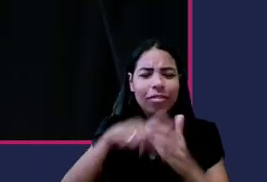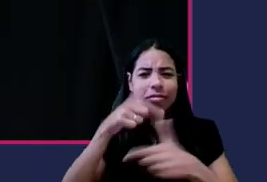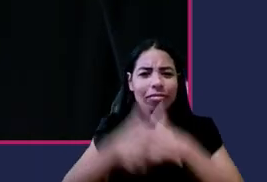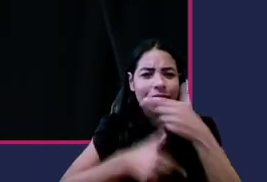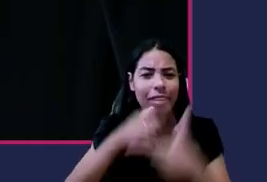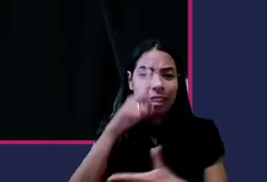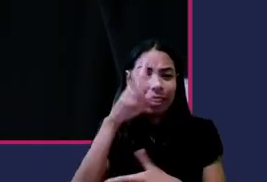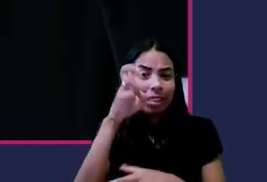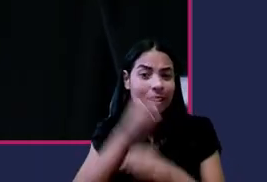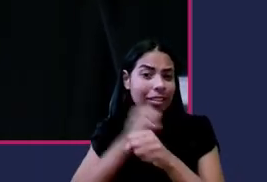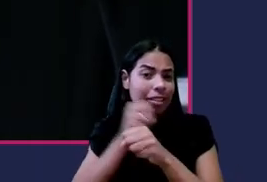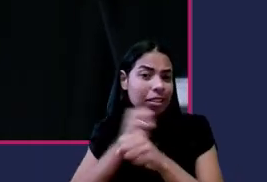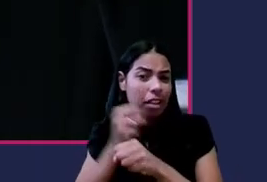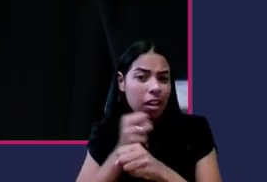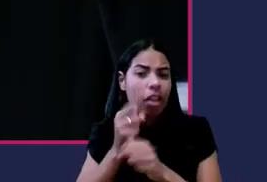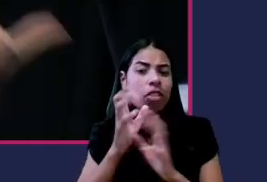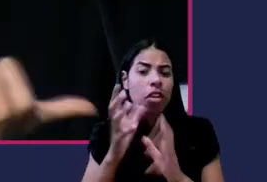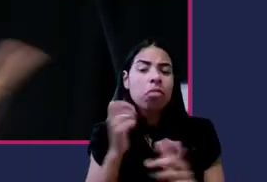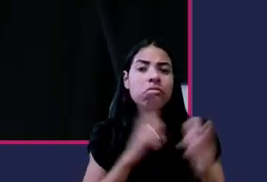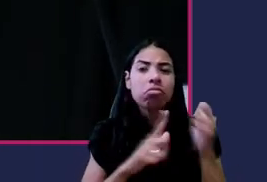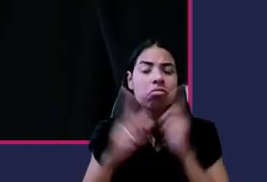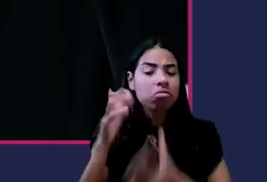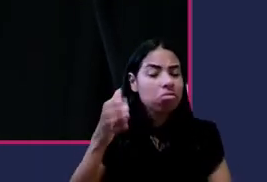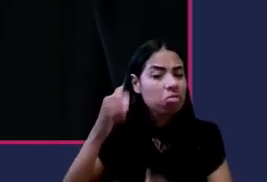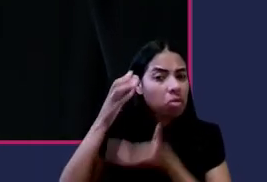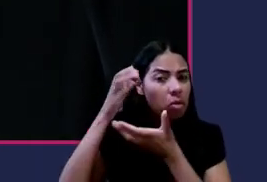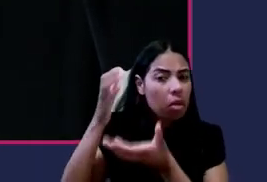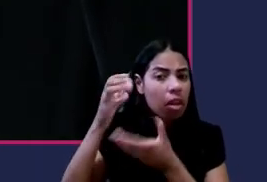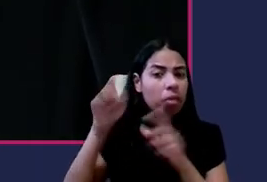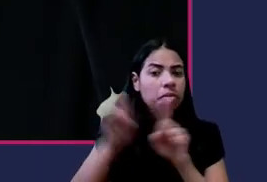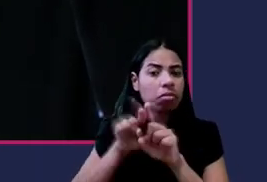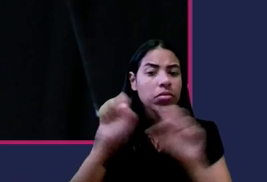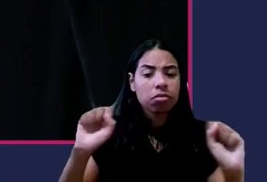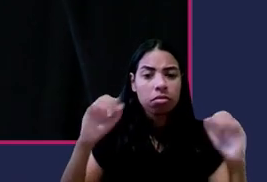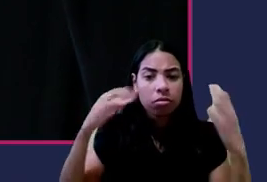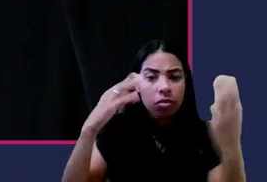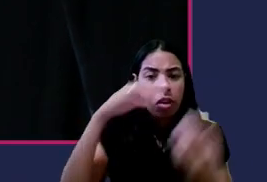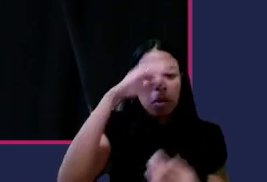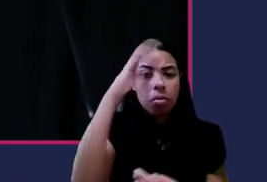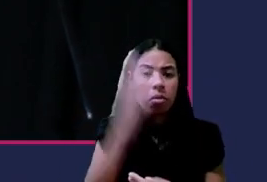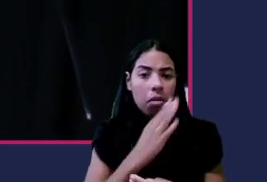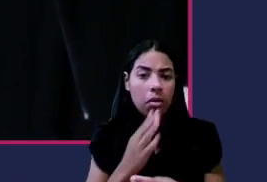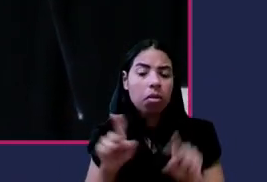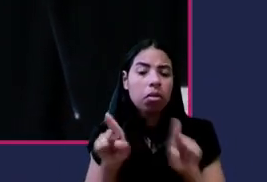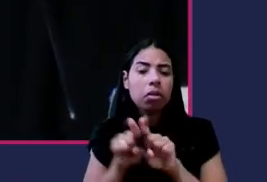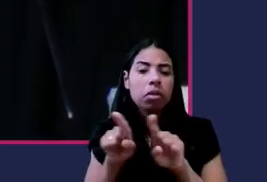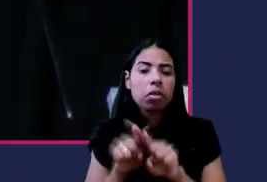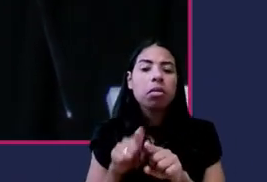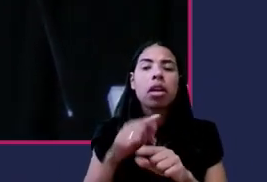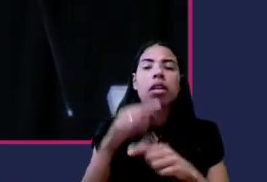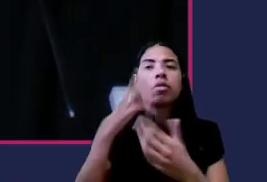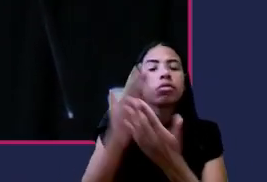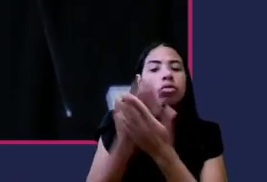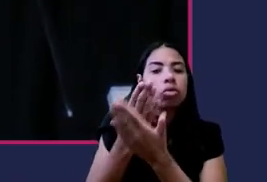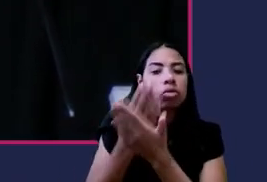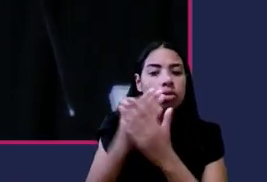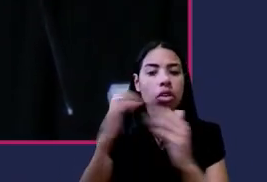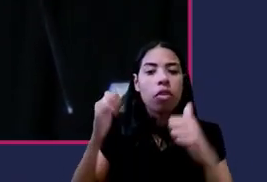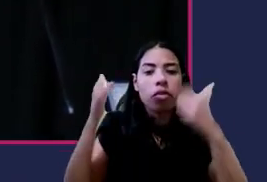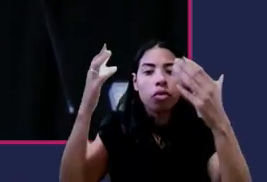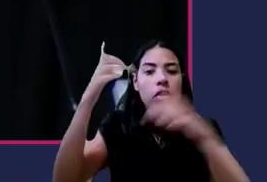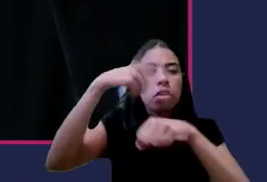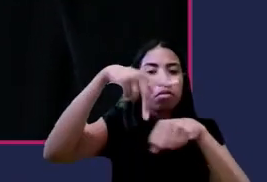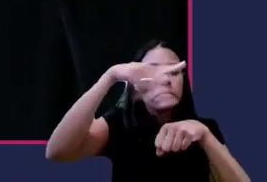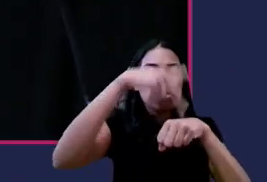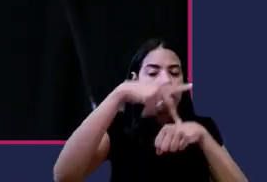premiado em diversos festivais nacionais. E aí o Luan já recebeu prêmios e bolsas de estudo para o exterior, como BDC e Steps on